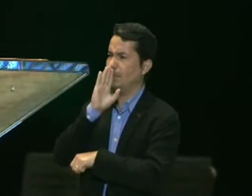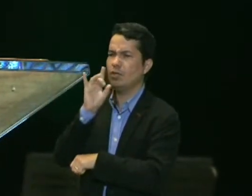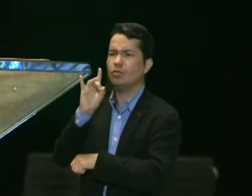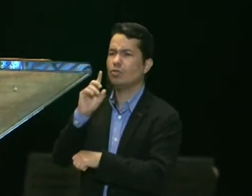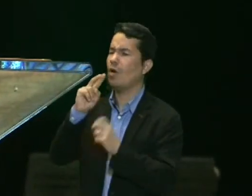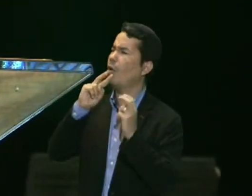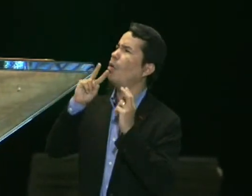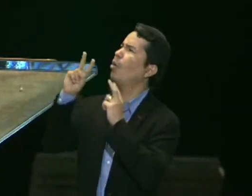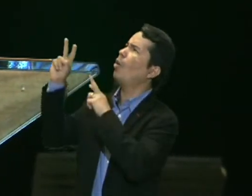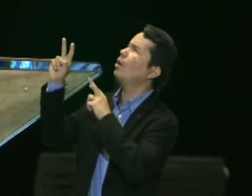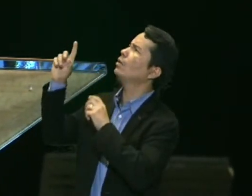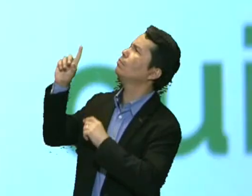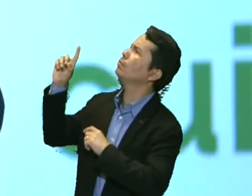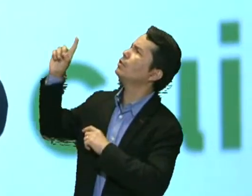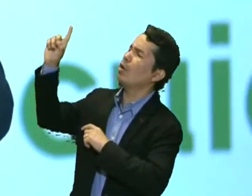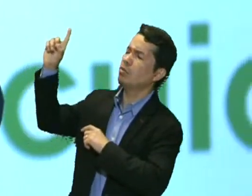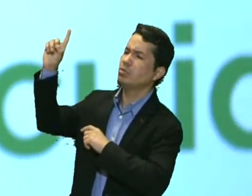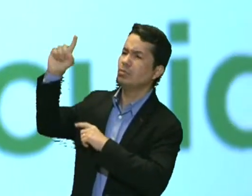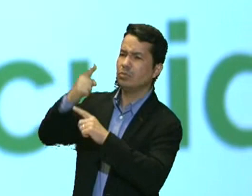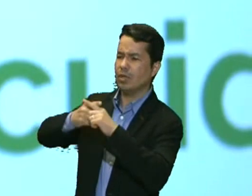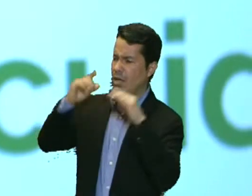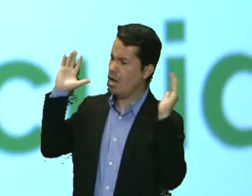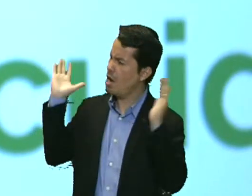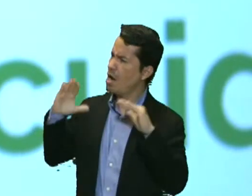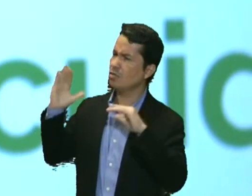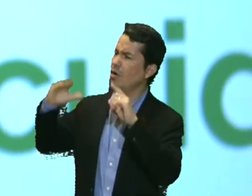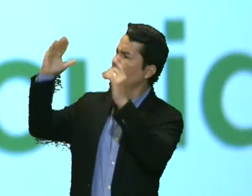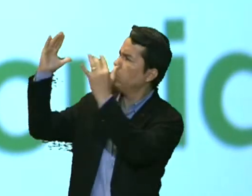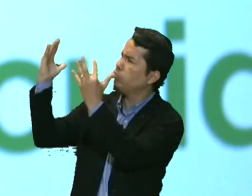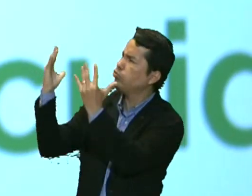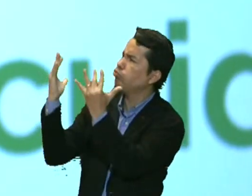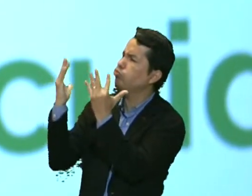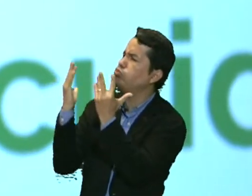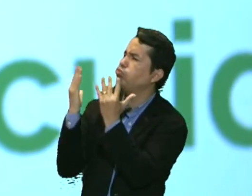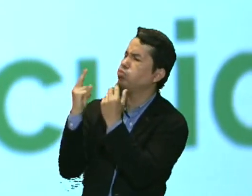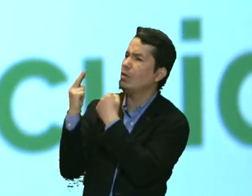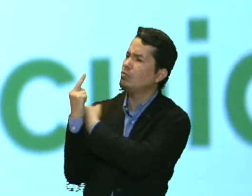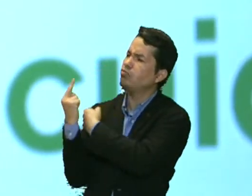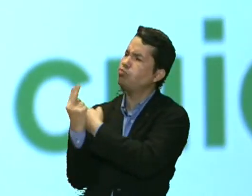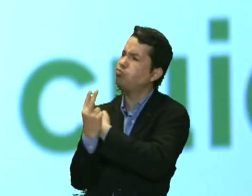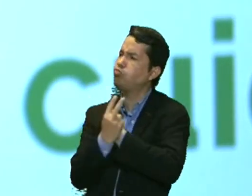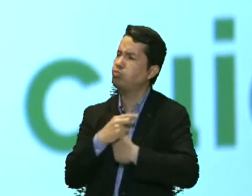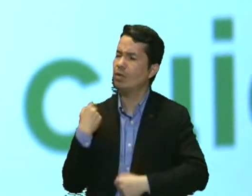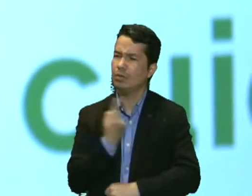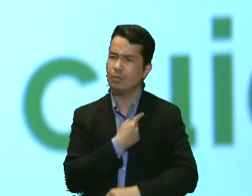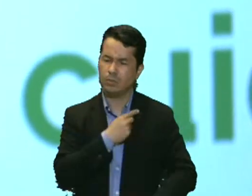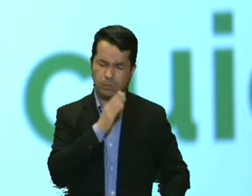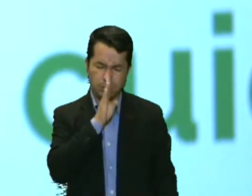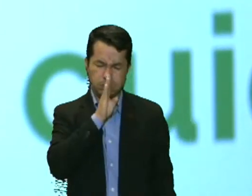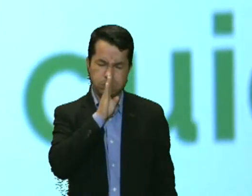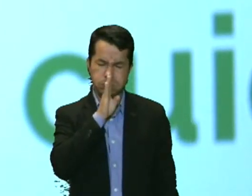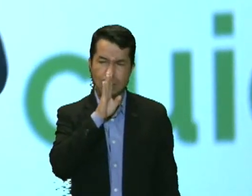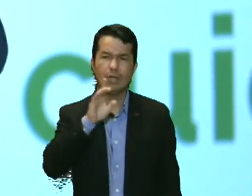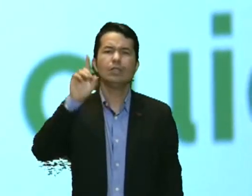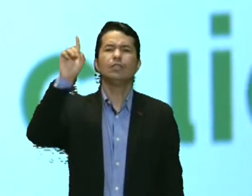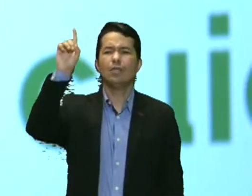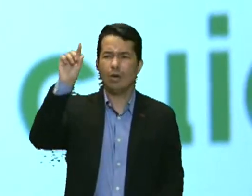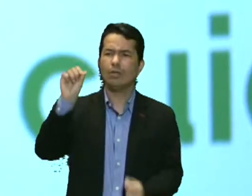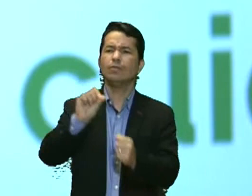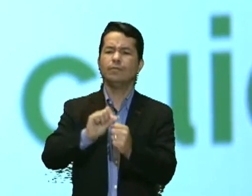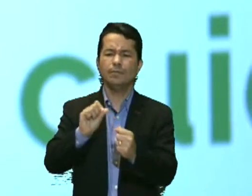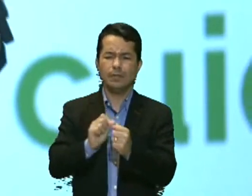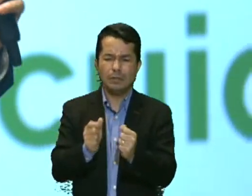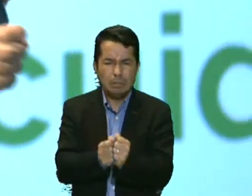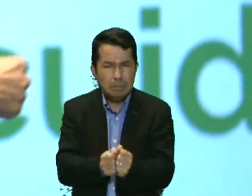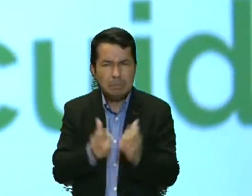ao redor daqueles que o temem e os livra. Vamos ficar aqui quieto. Uma hora Deus vai fazer alguma coisa. Ele